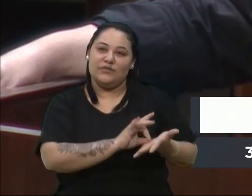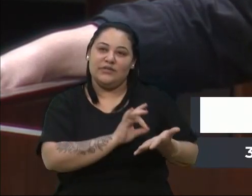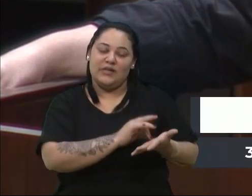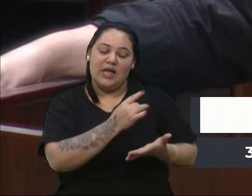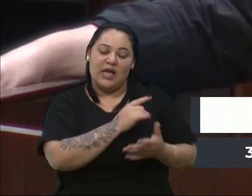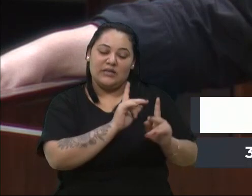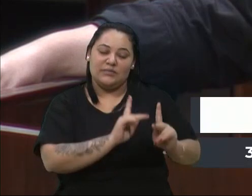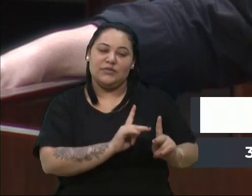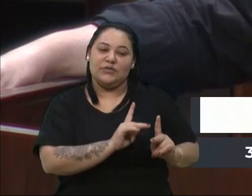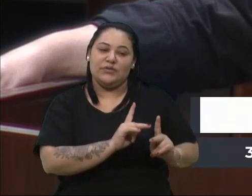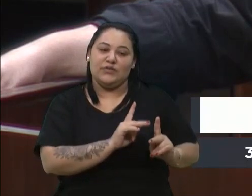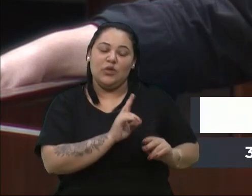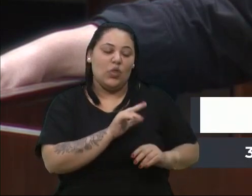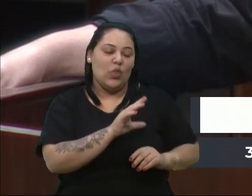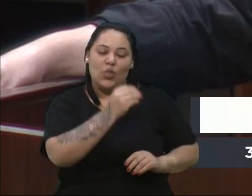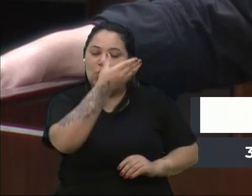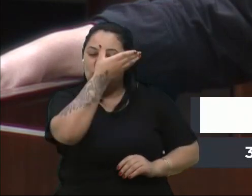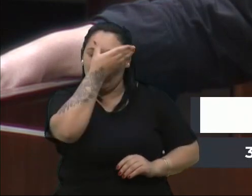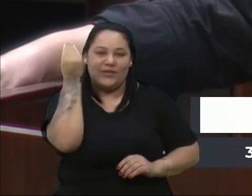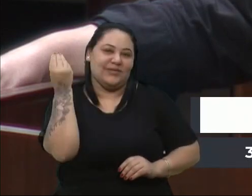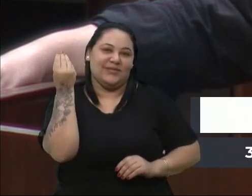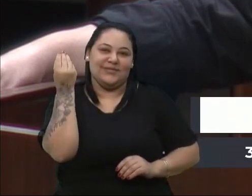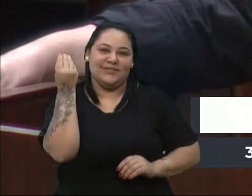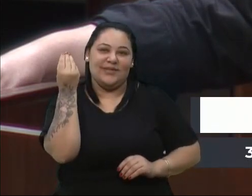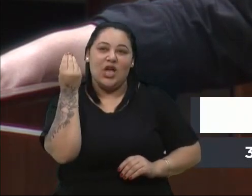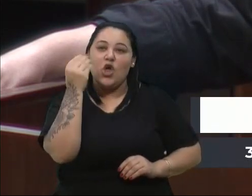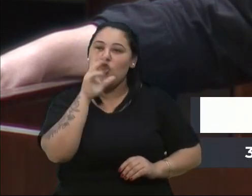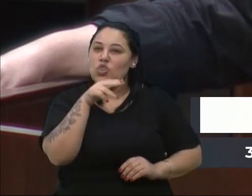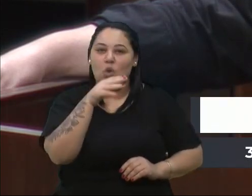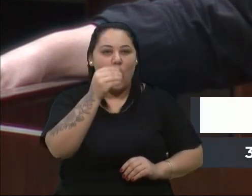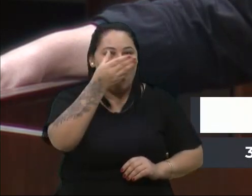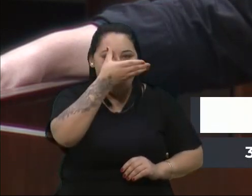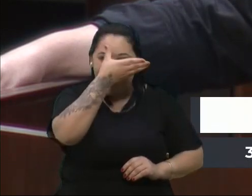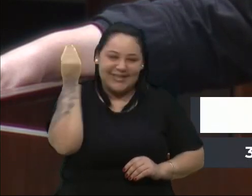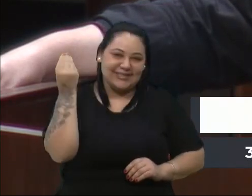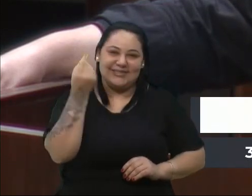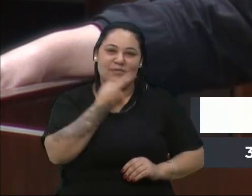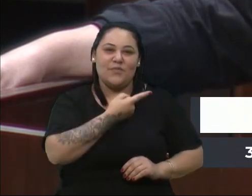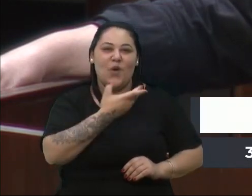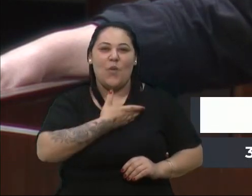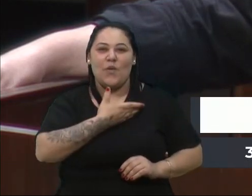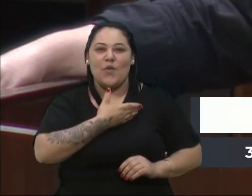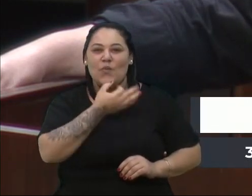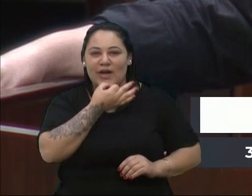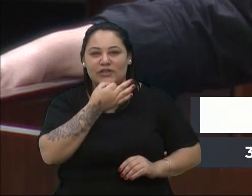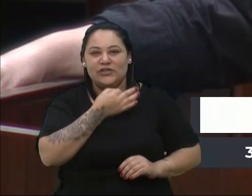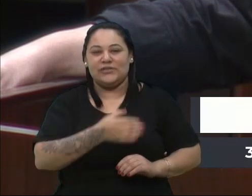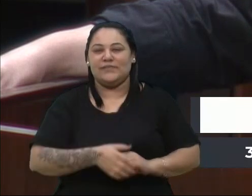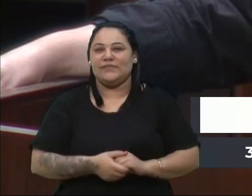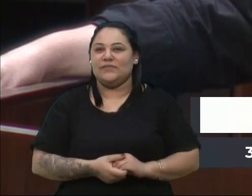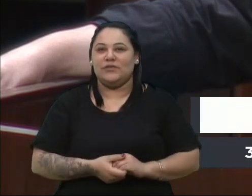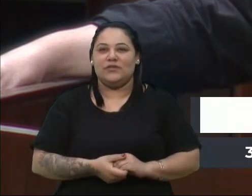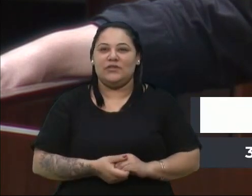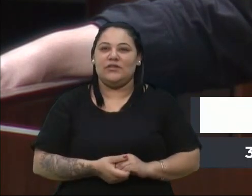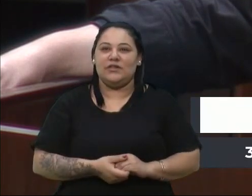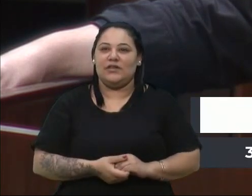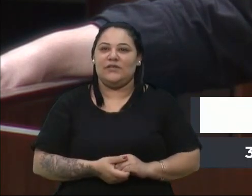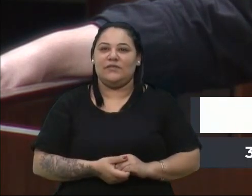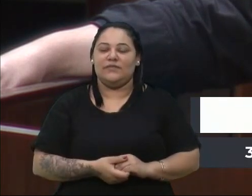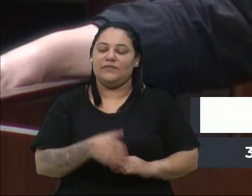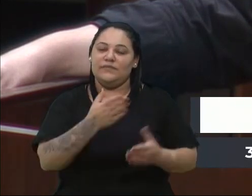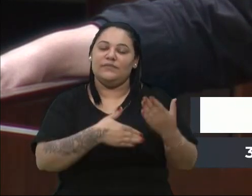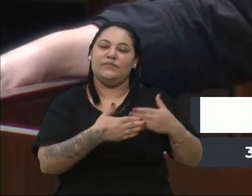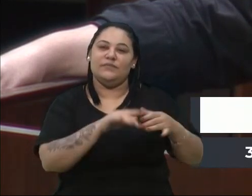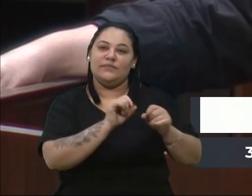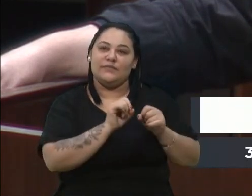pessoa jamais será esquecida. O Tunico jamais será esquecido por Caxias do Sul, por tudo que ele fez